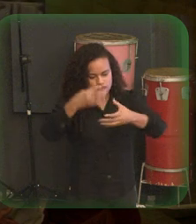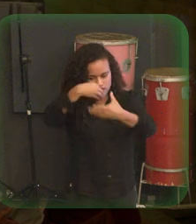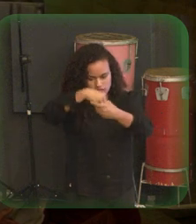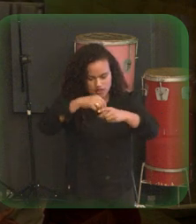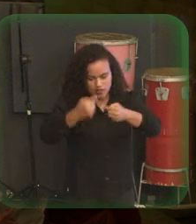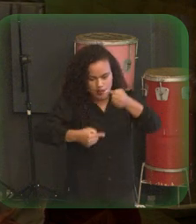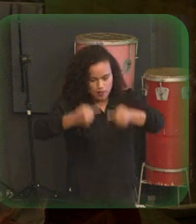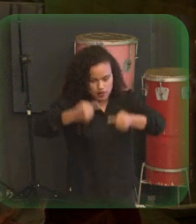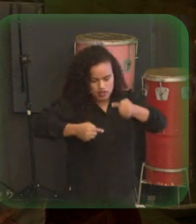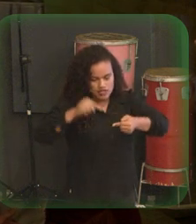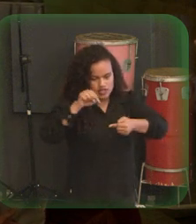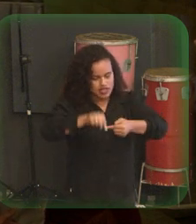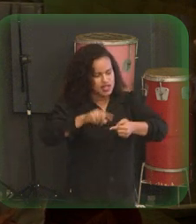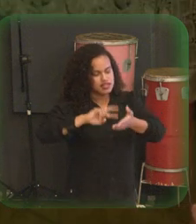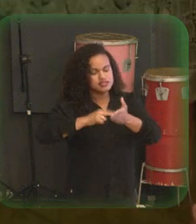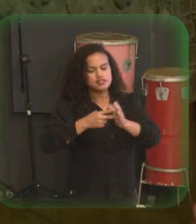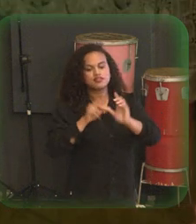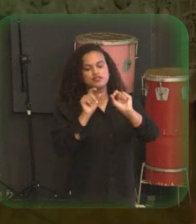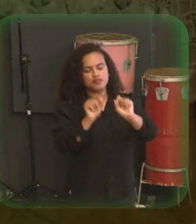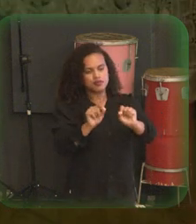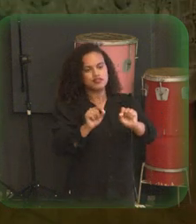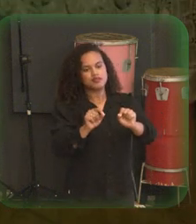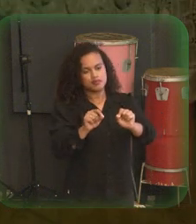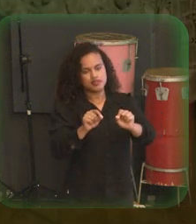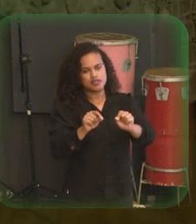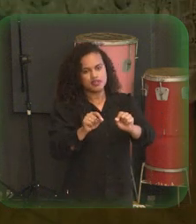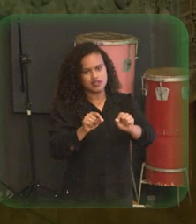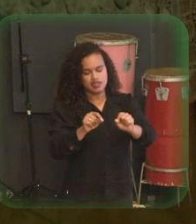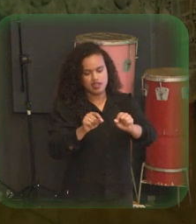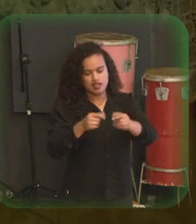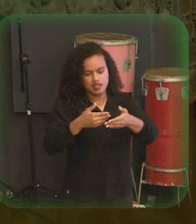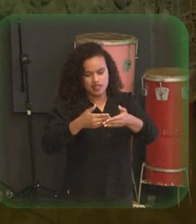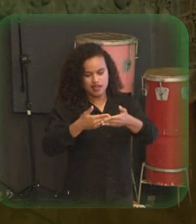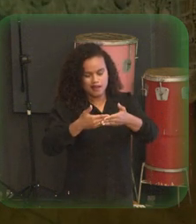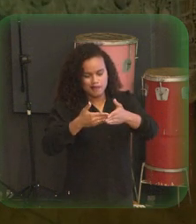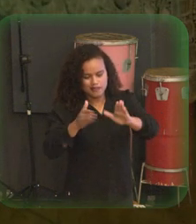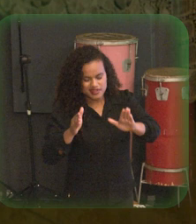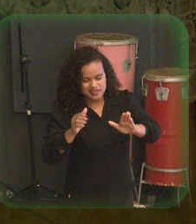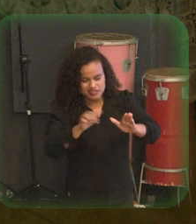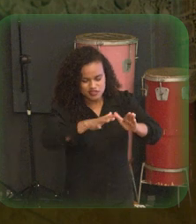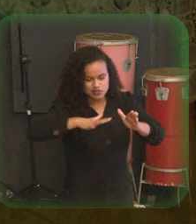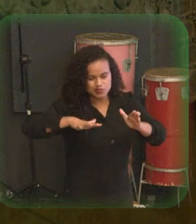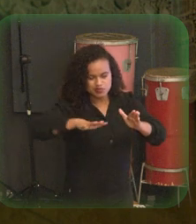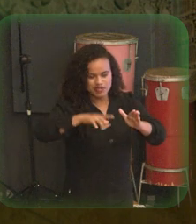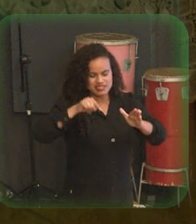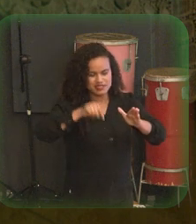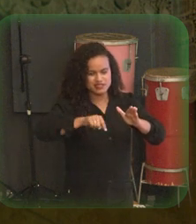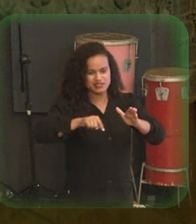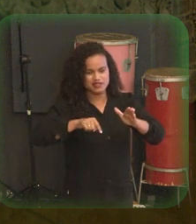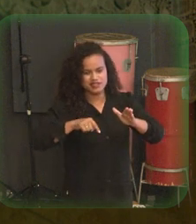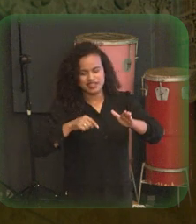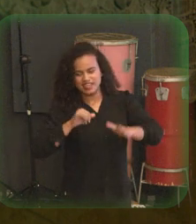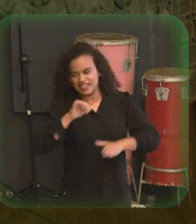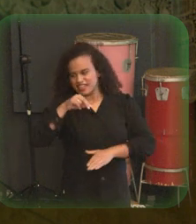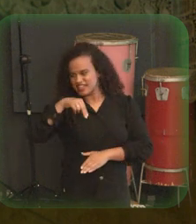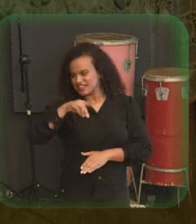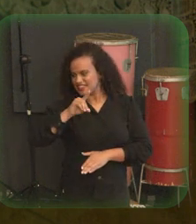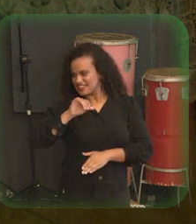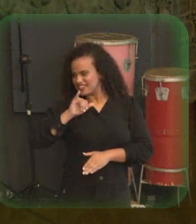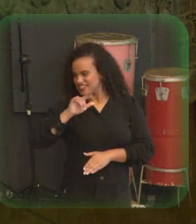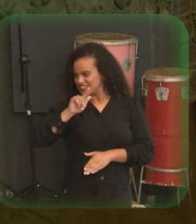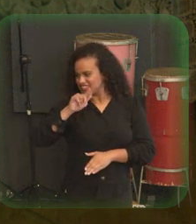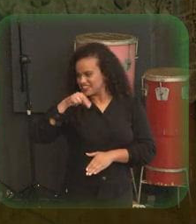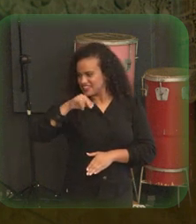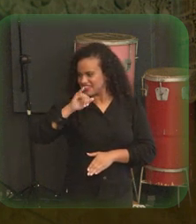política, ele significa também a abertura de espaços para que a indignidade se instaure. Nós